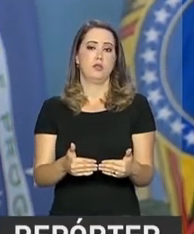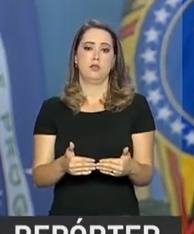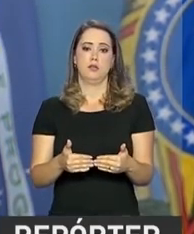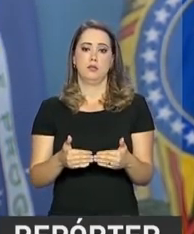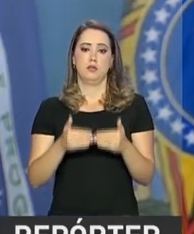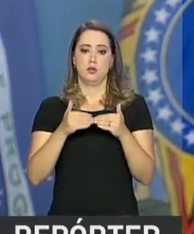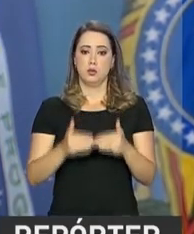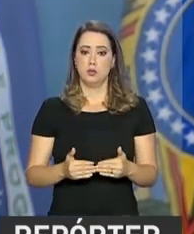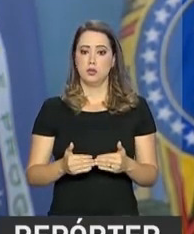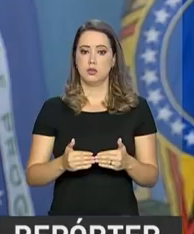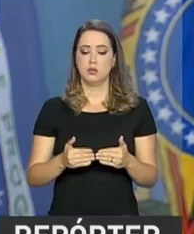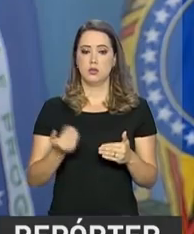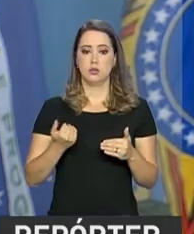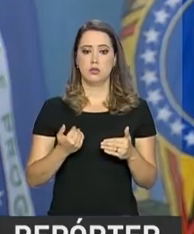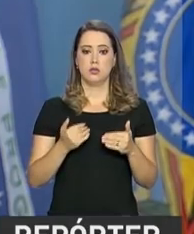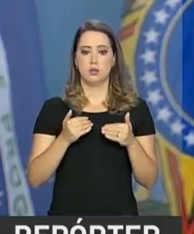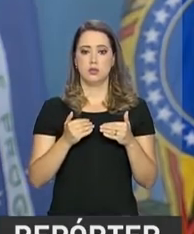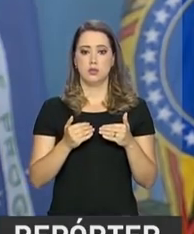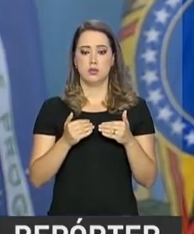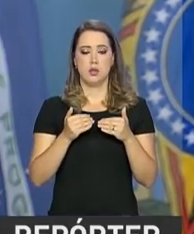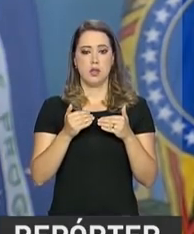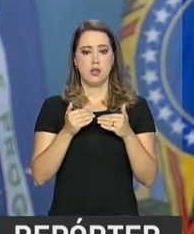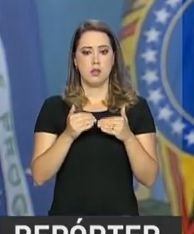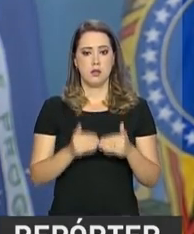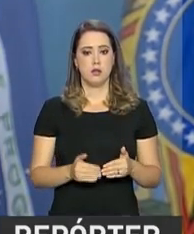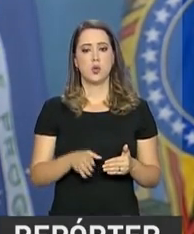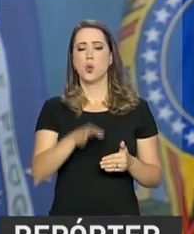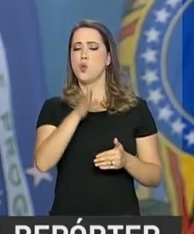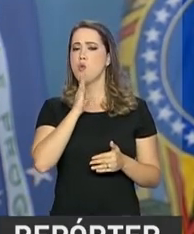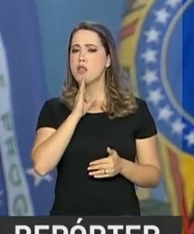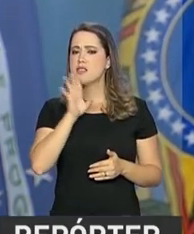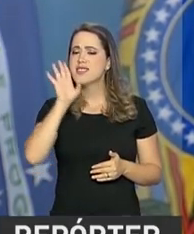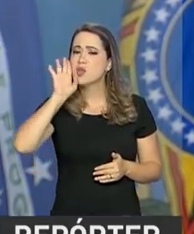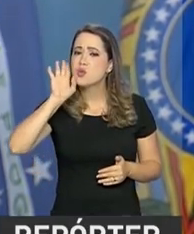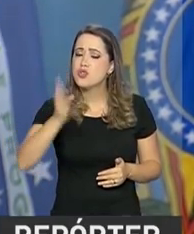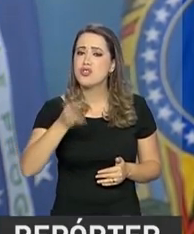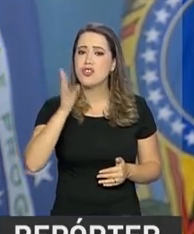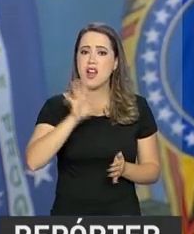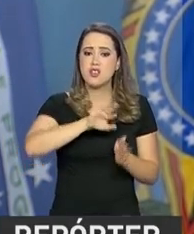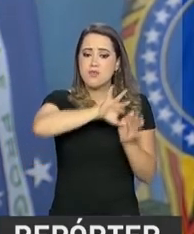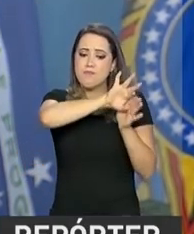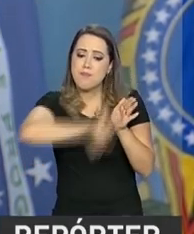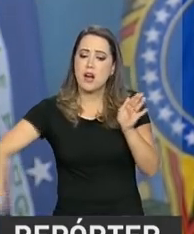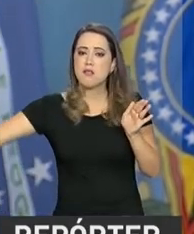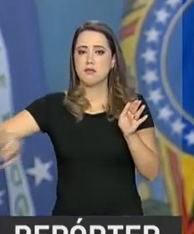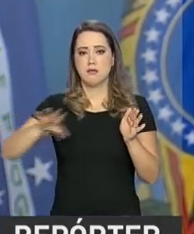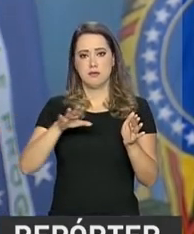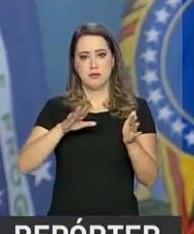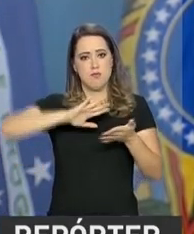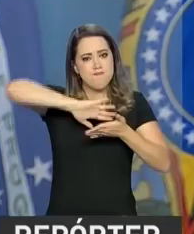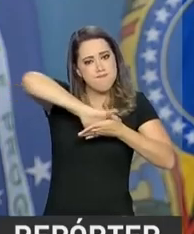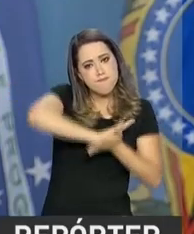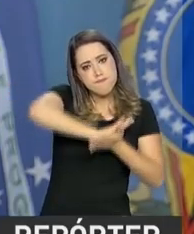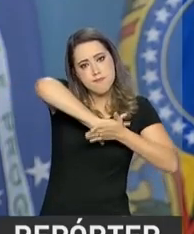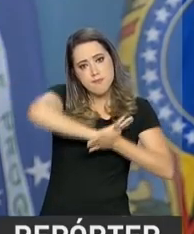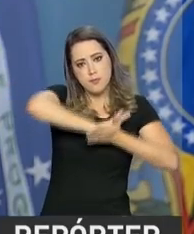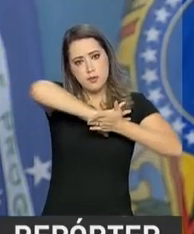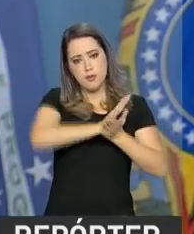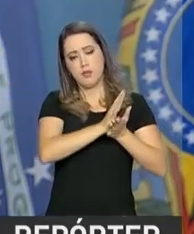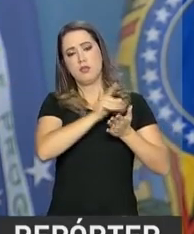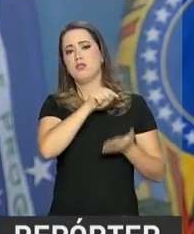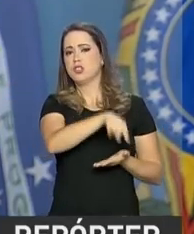vamos ser muito claros enfrenta conhecido histórico de exclusão que é vítima